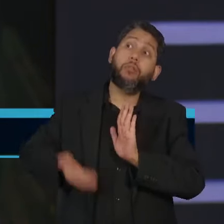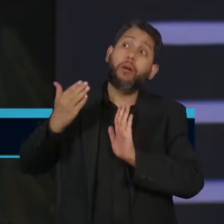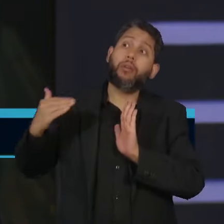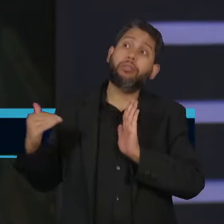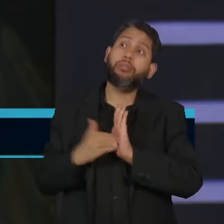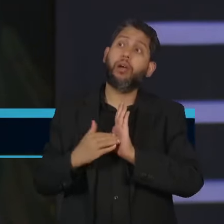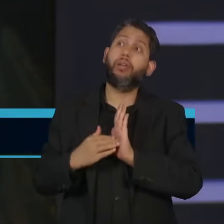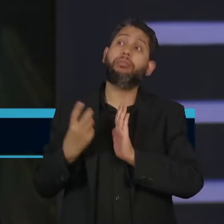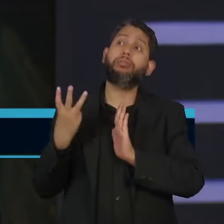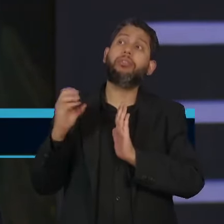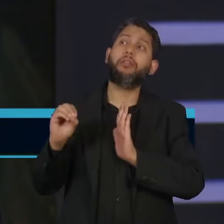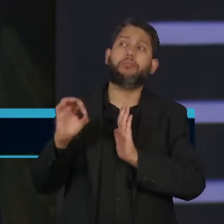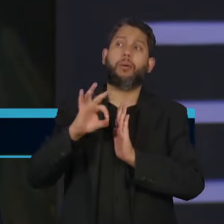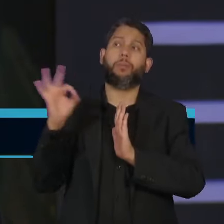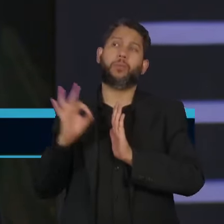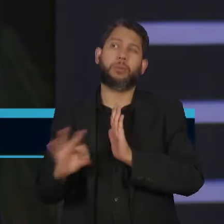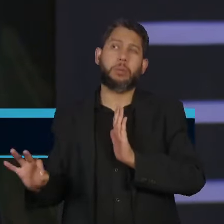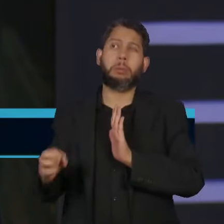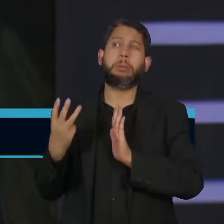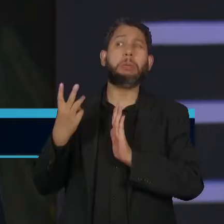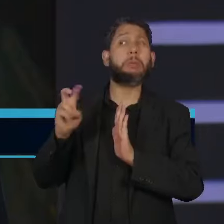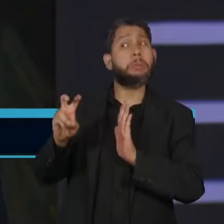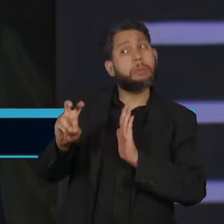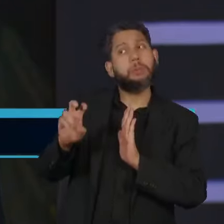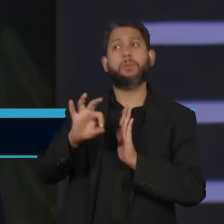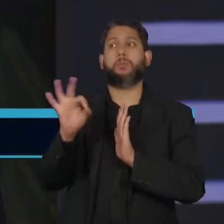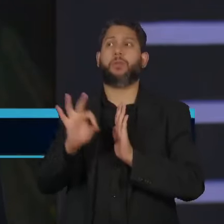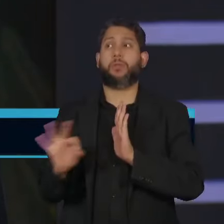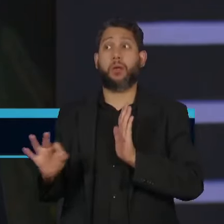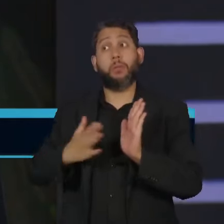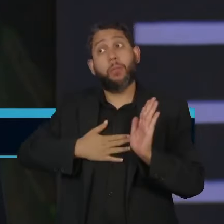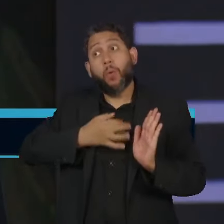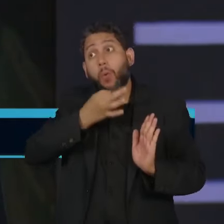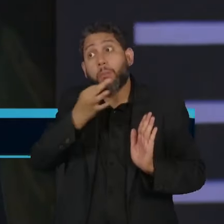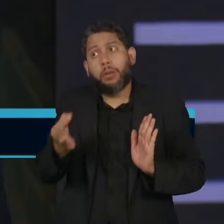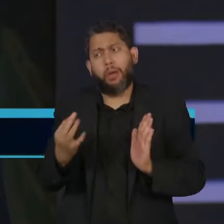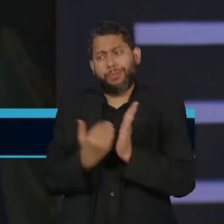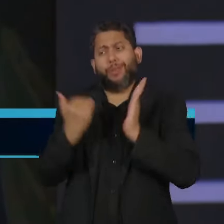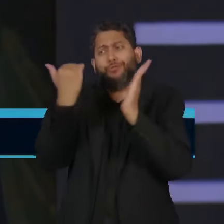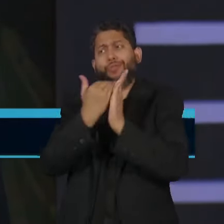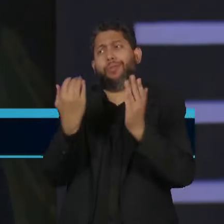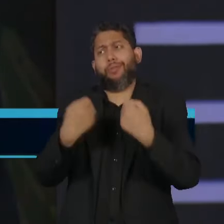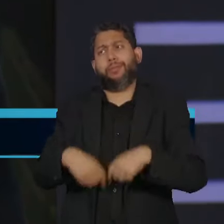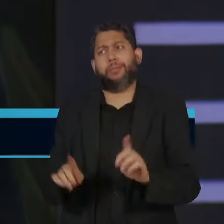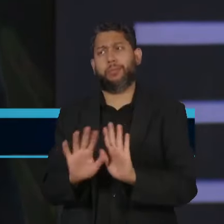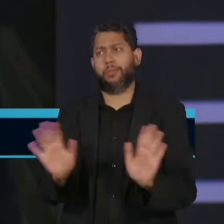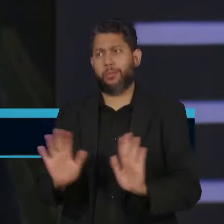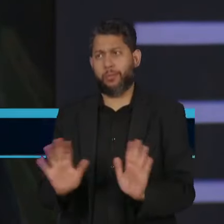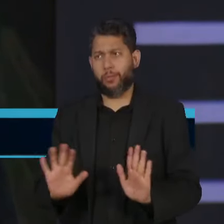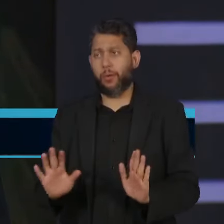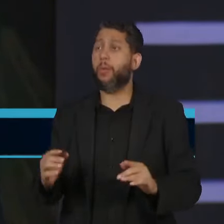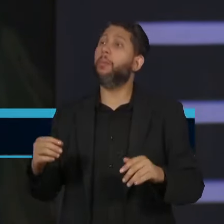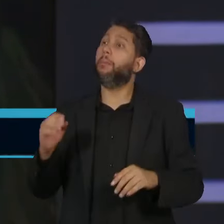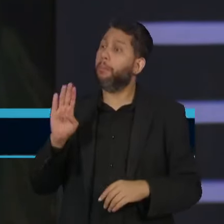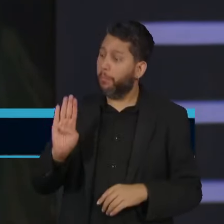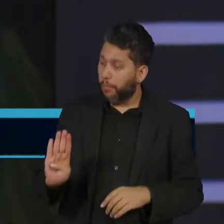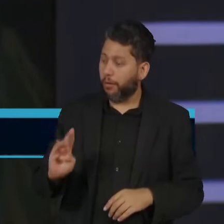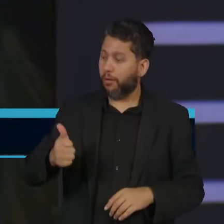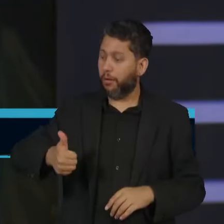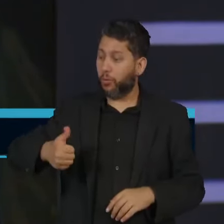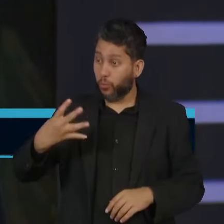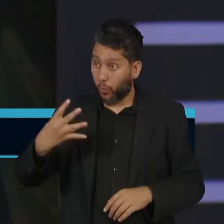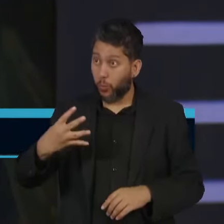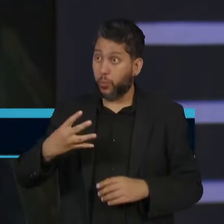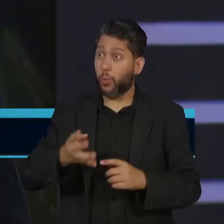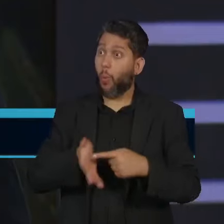até 30%, 35%, que na minha opinião é um exagero, porque já com B14, alguns motores